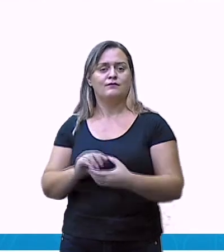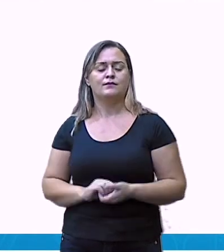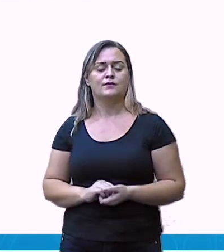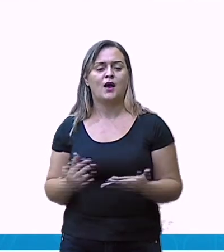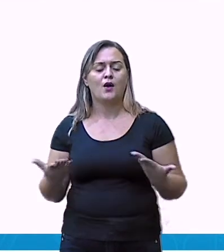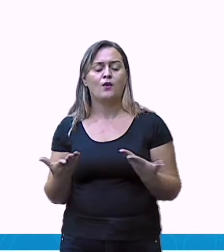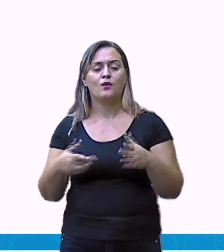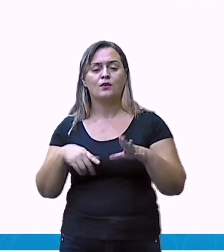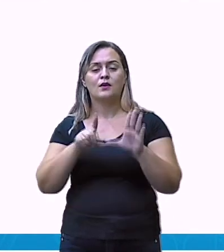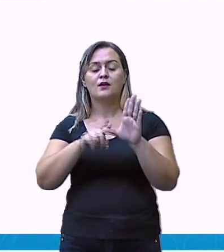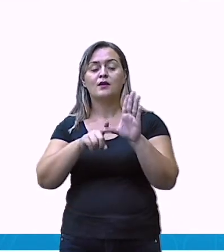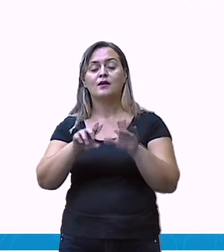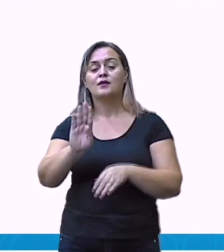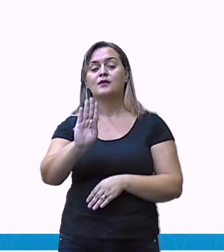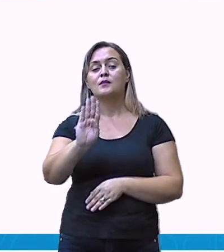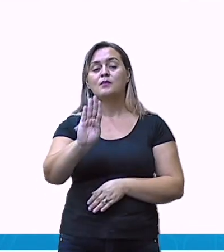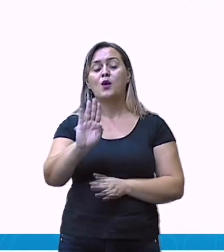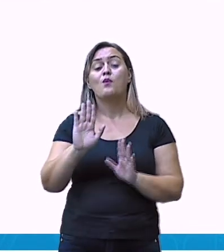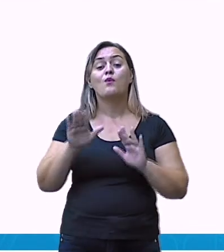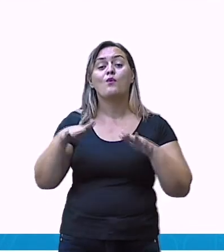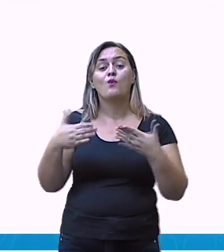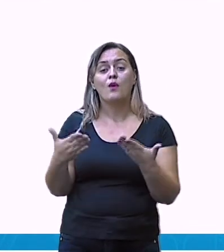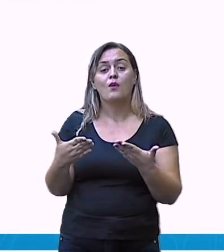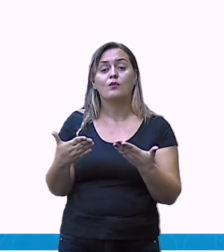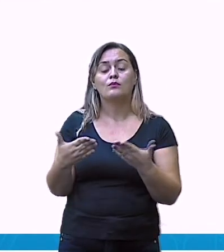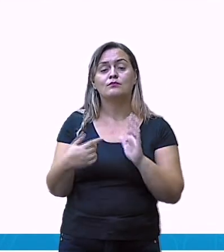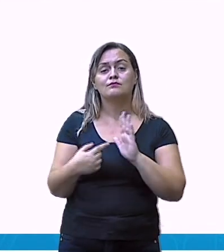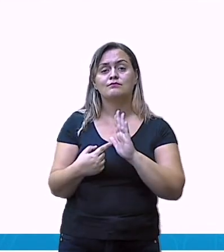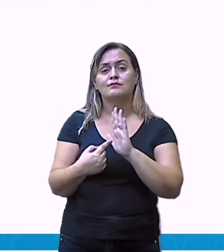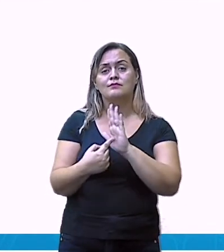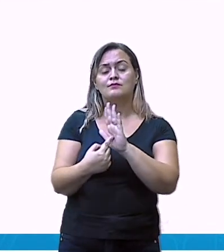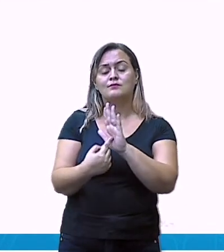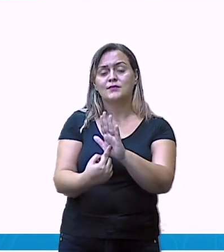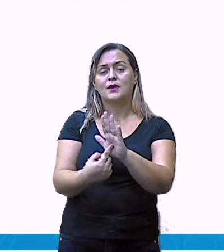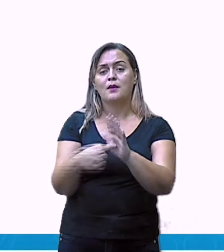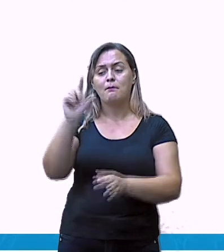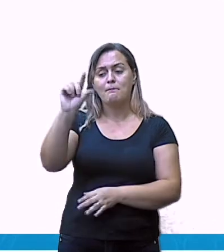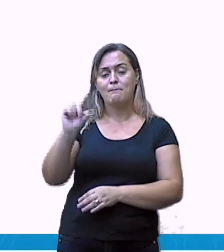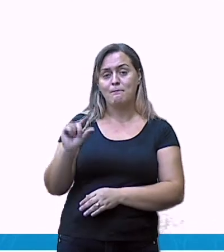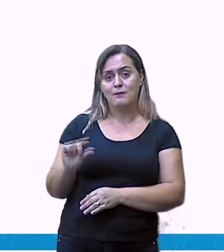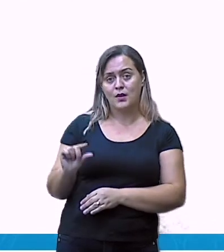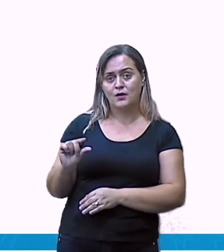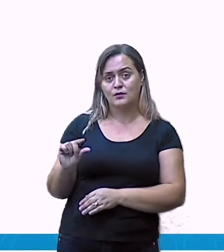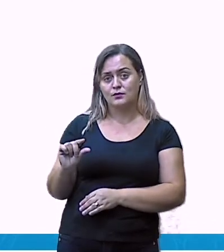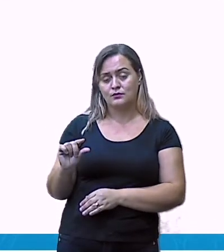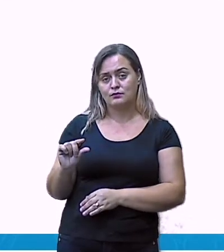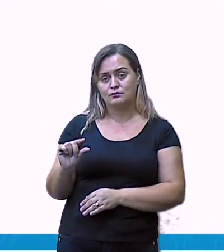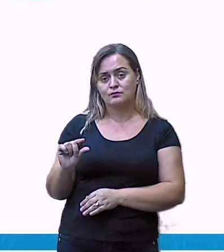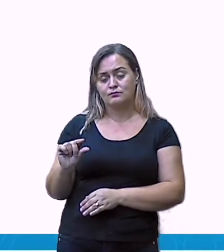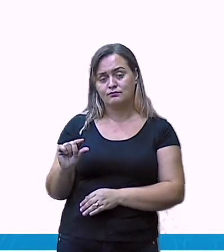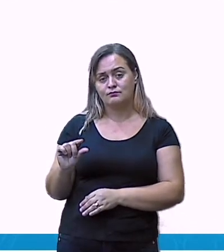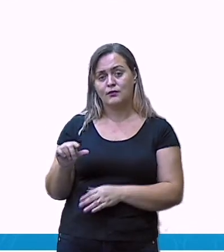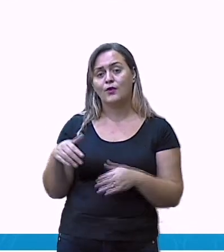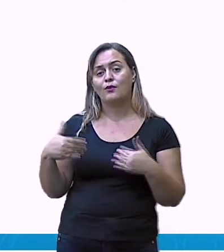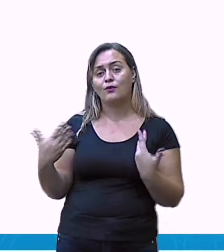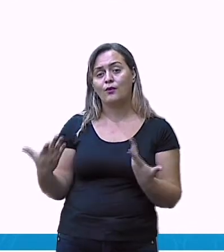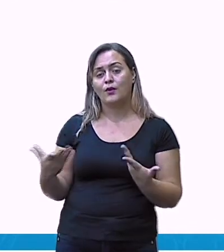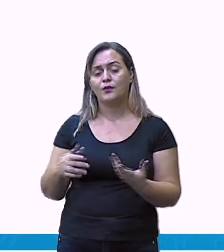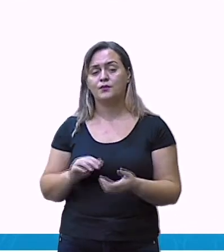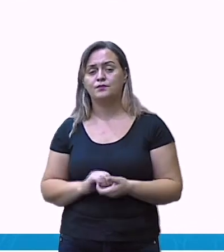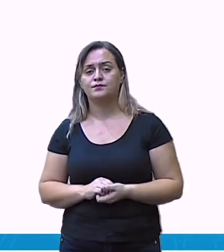legume que aparece com menos frequência? Quantos votos ele recebeu? O de menor valor